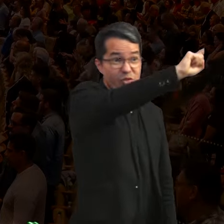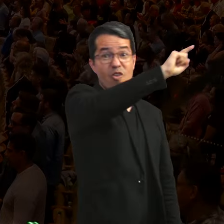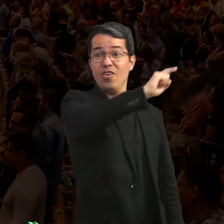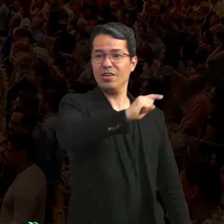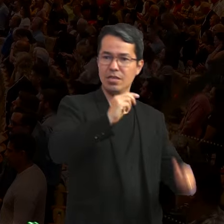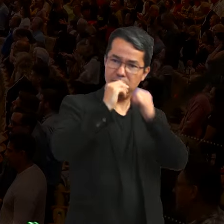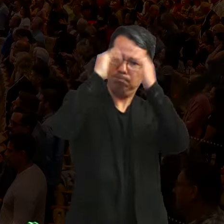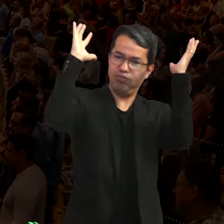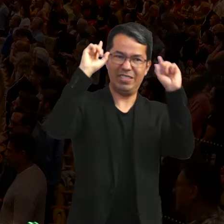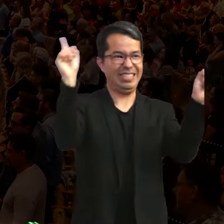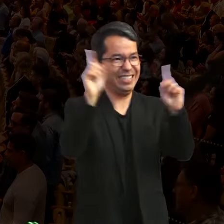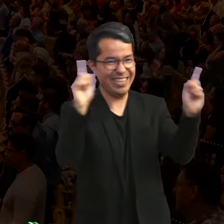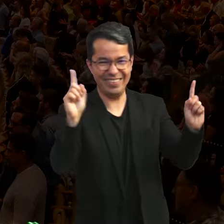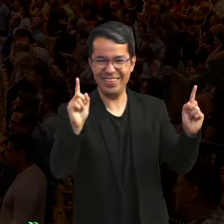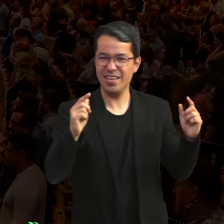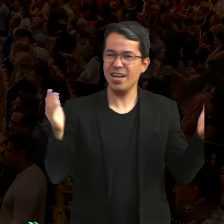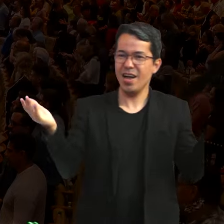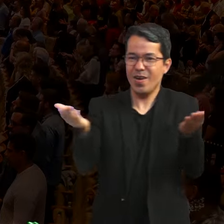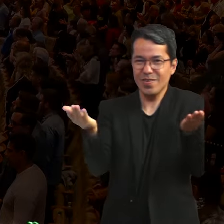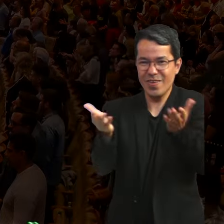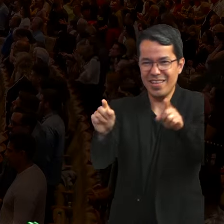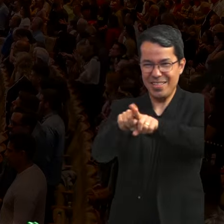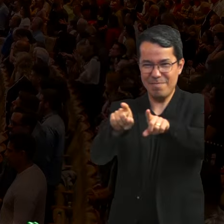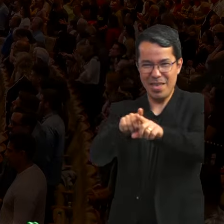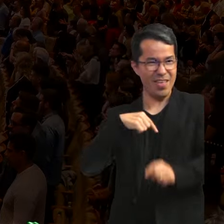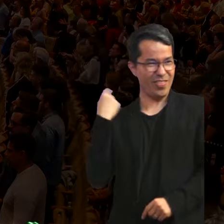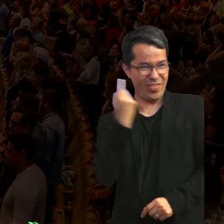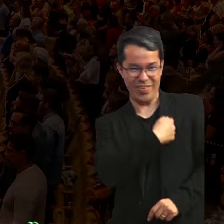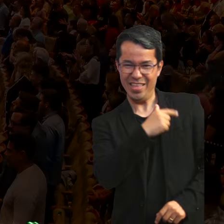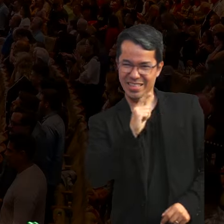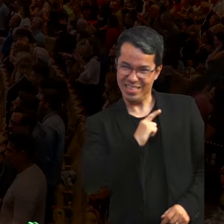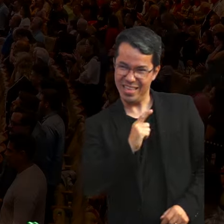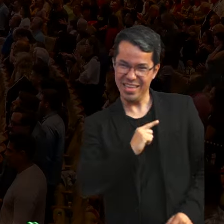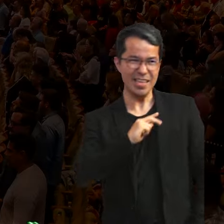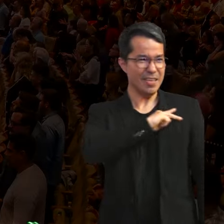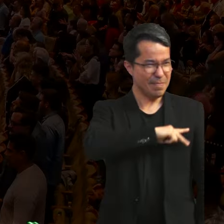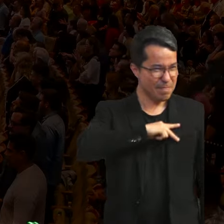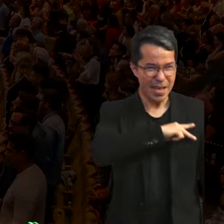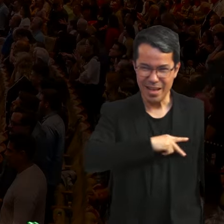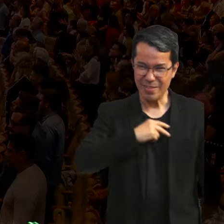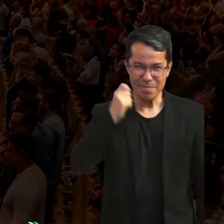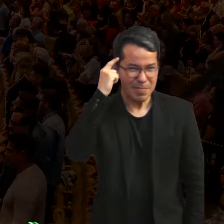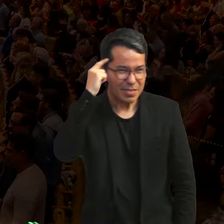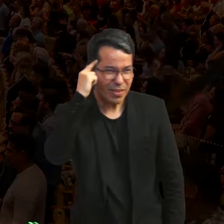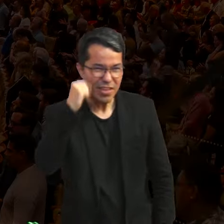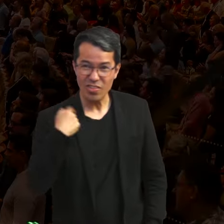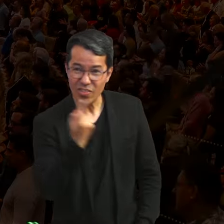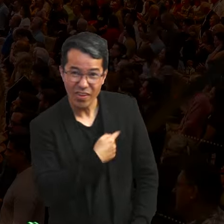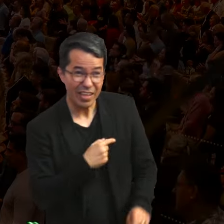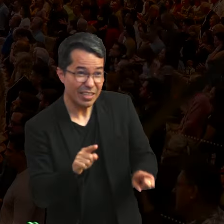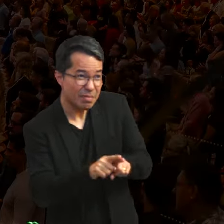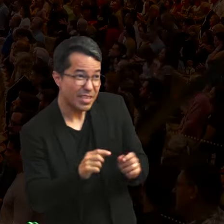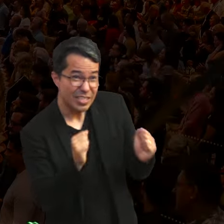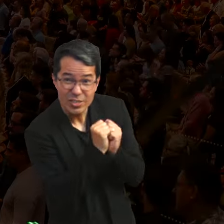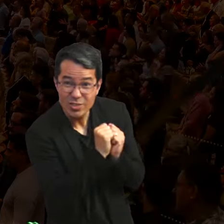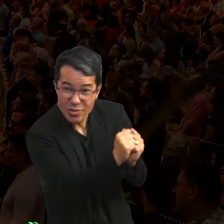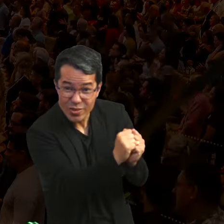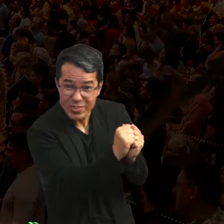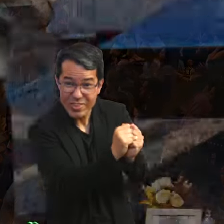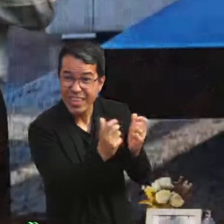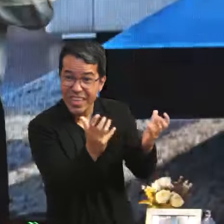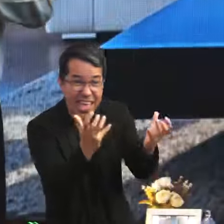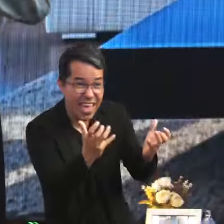adiante quando no por quando nós estamos apaixonados por Jesus Vamos